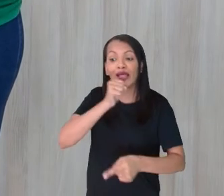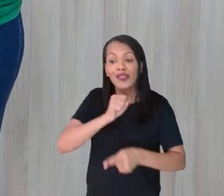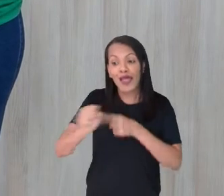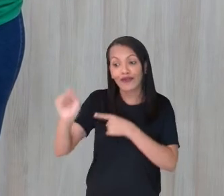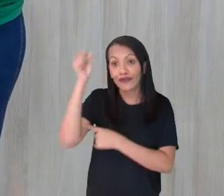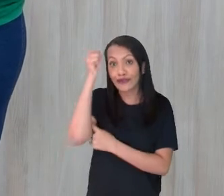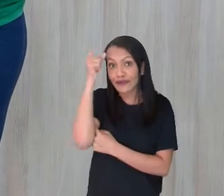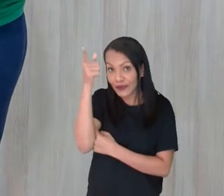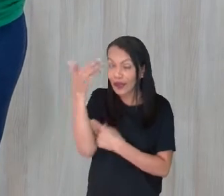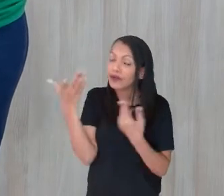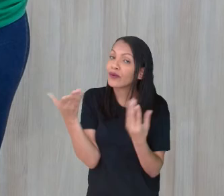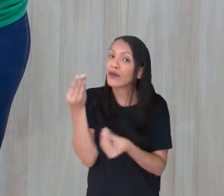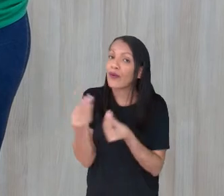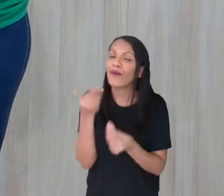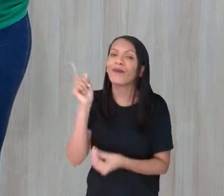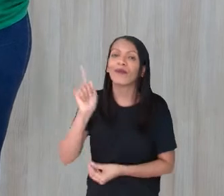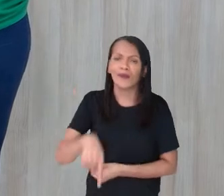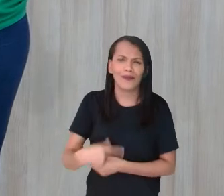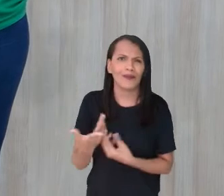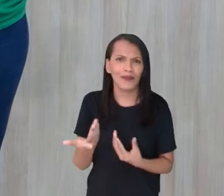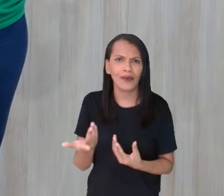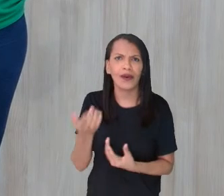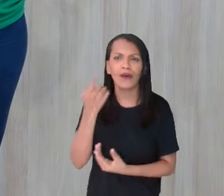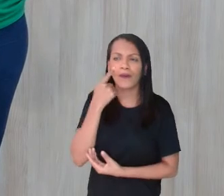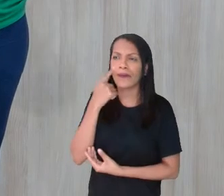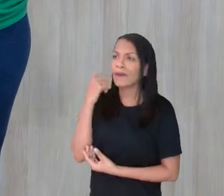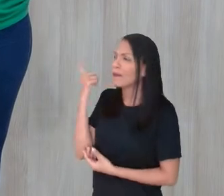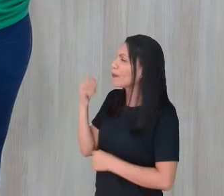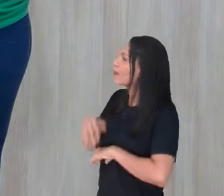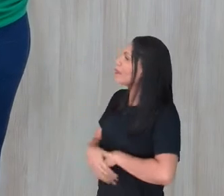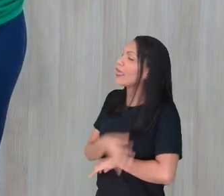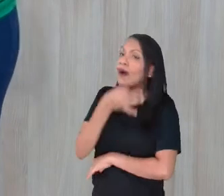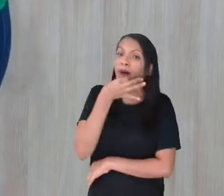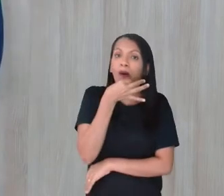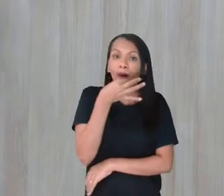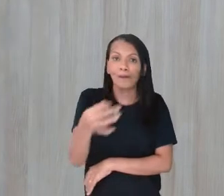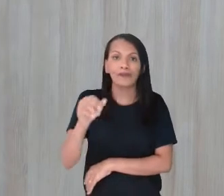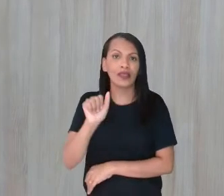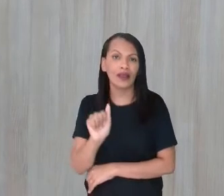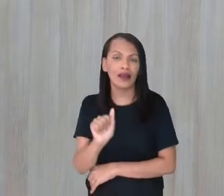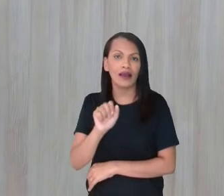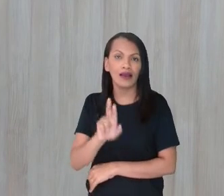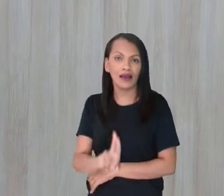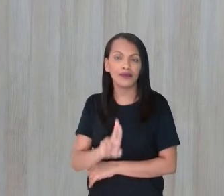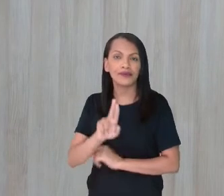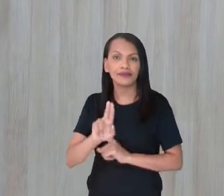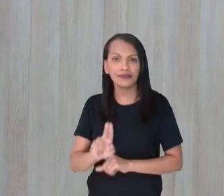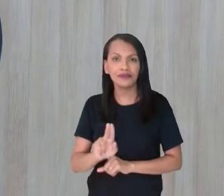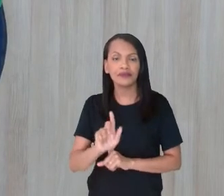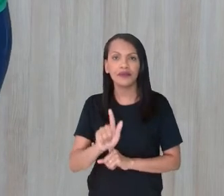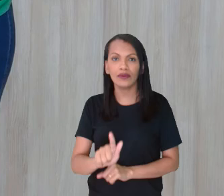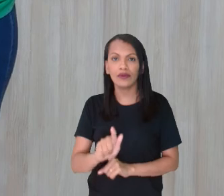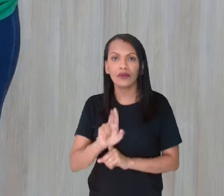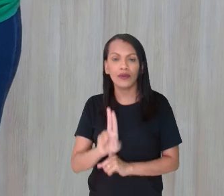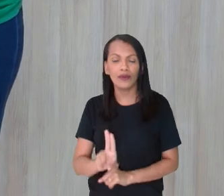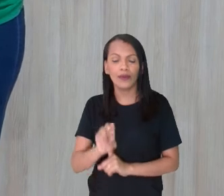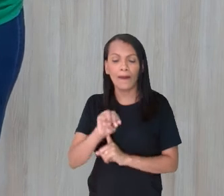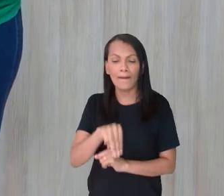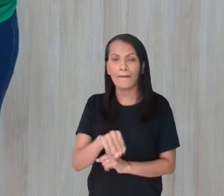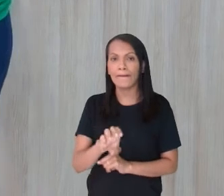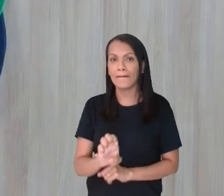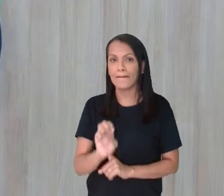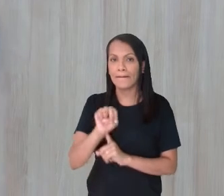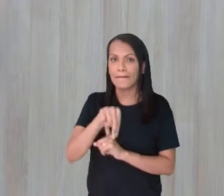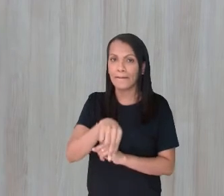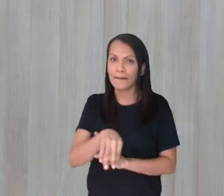pessoal? Mais uma vez, por meio de argumentos. A gente viu na aula passada que esses argumentos, eles